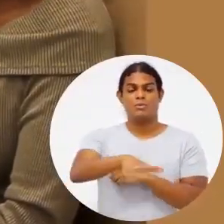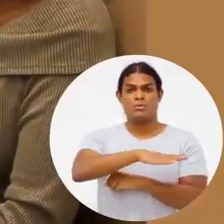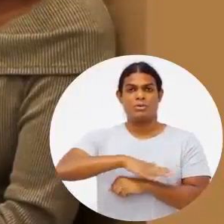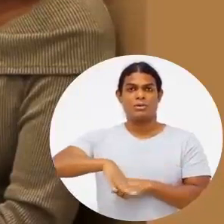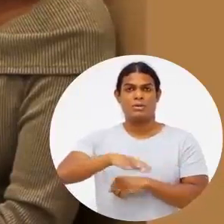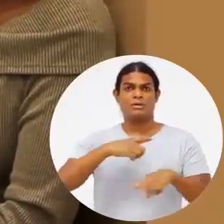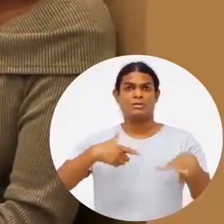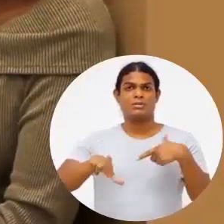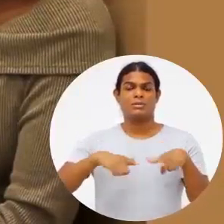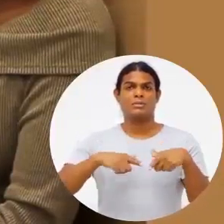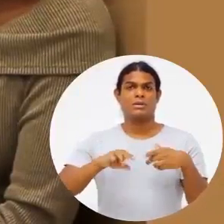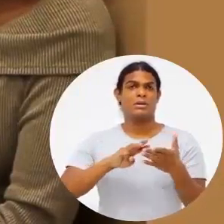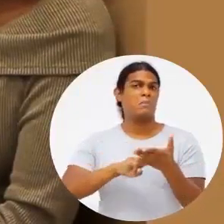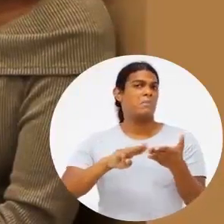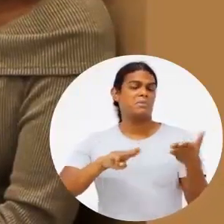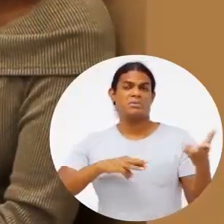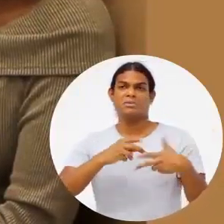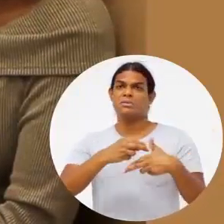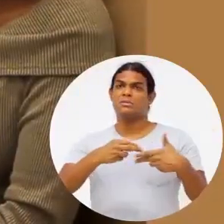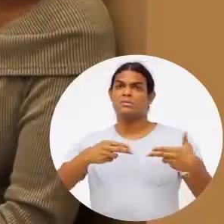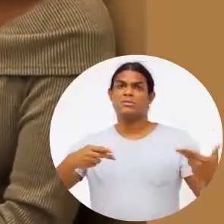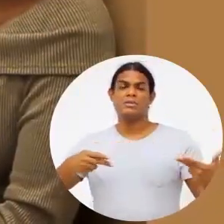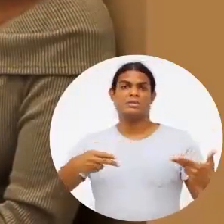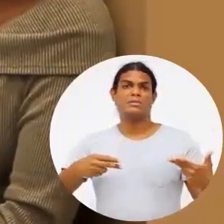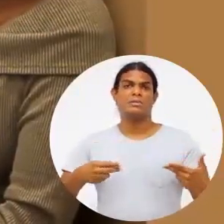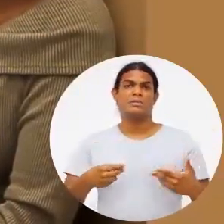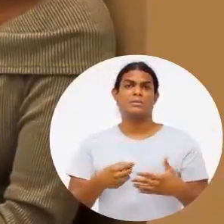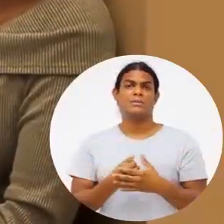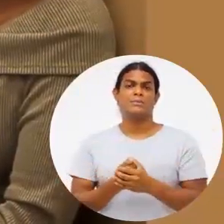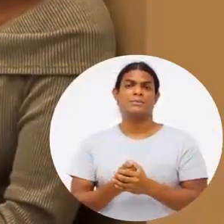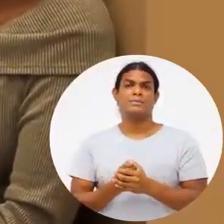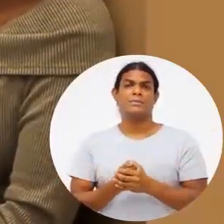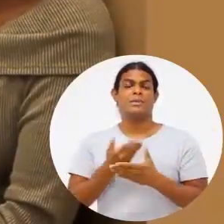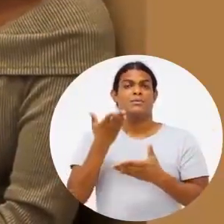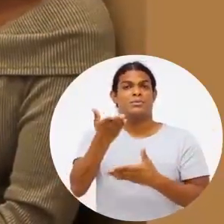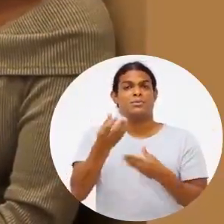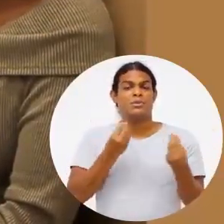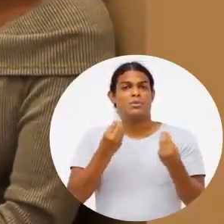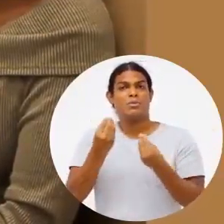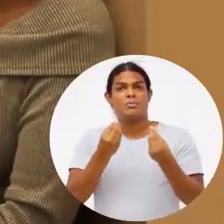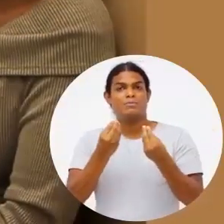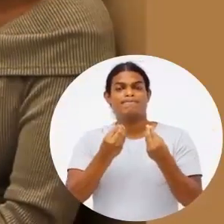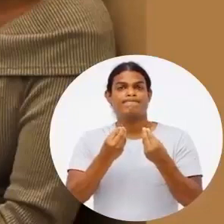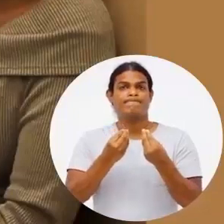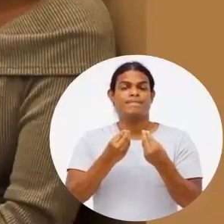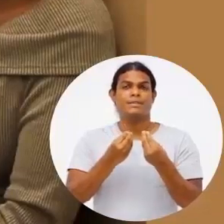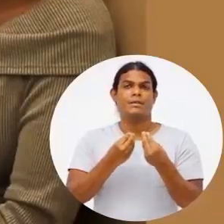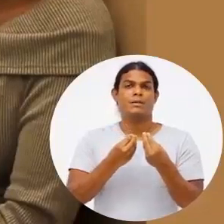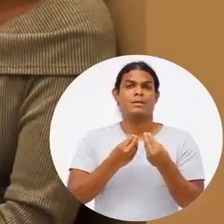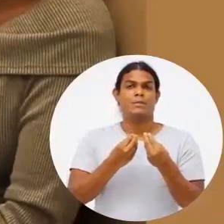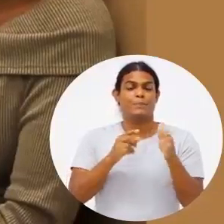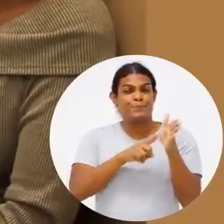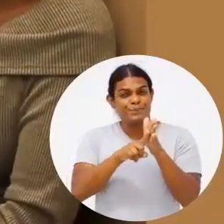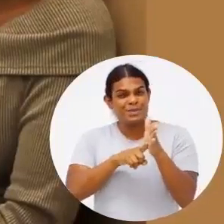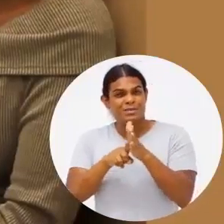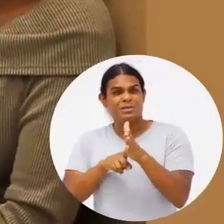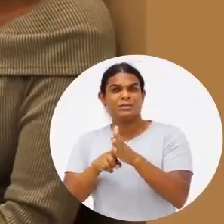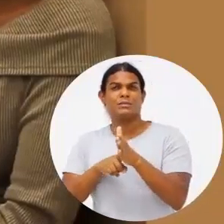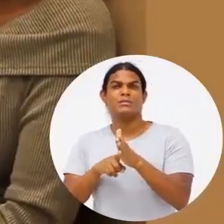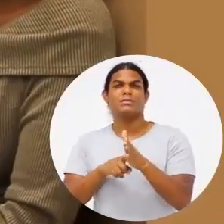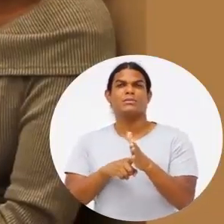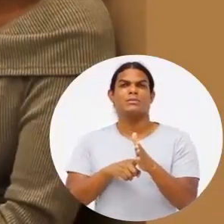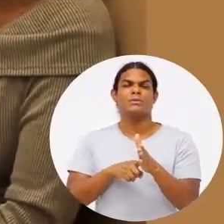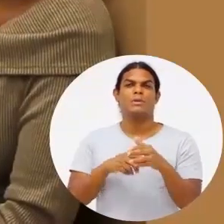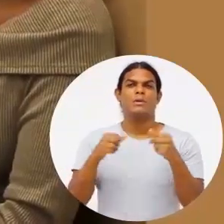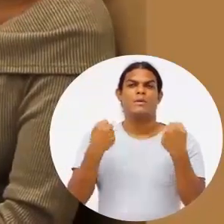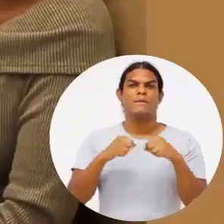de a gente não se expressar enquanto pesquisador, enquanto especialista, arquiteto no caso, para que